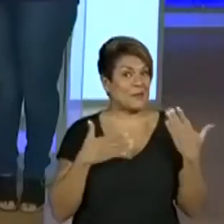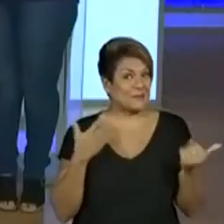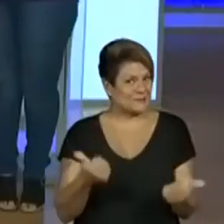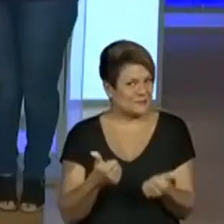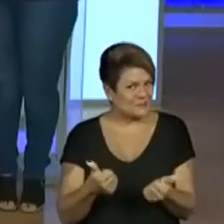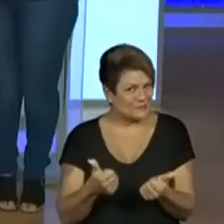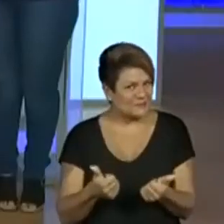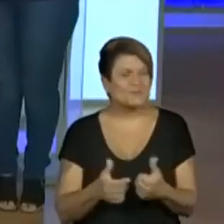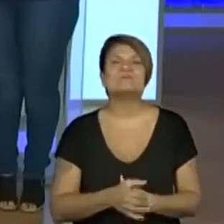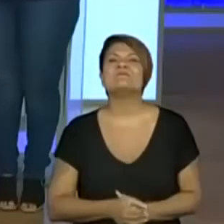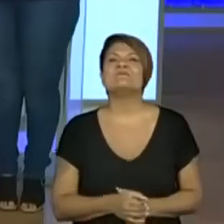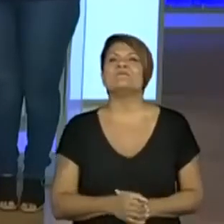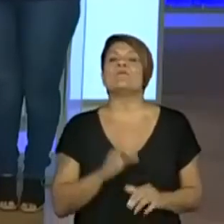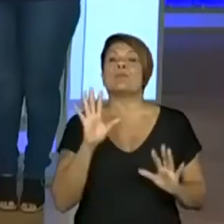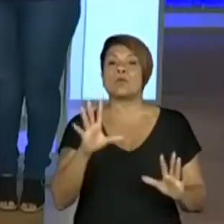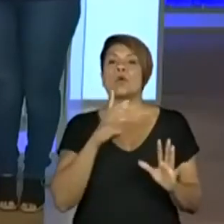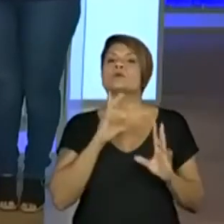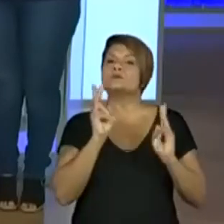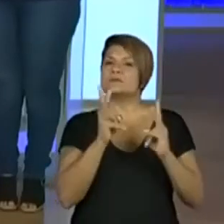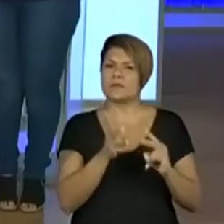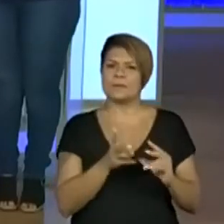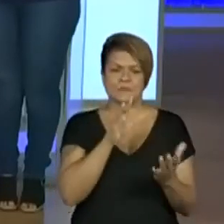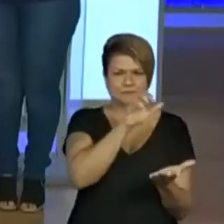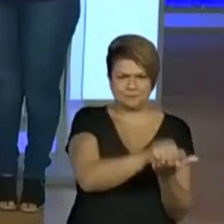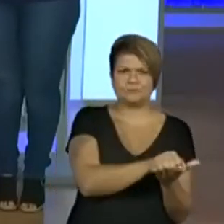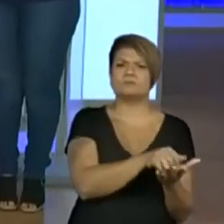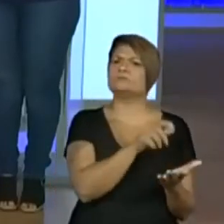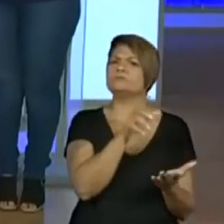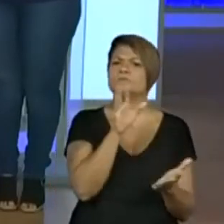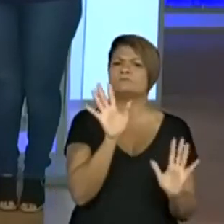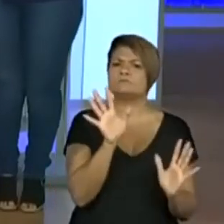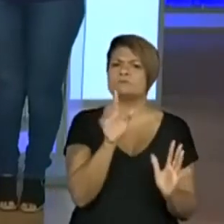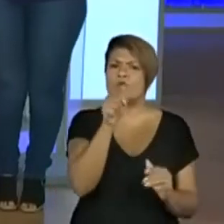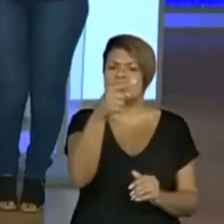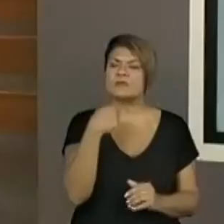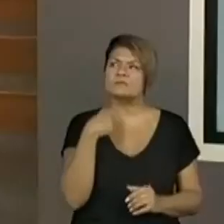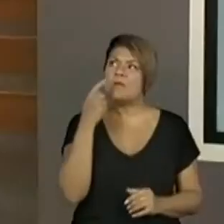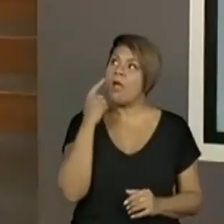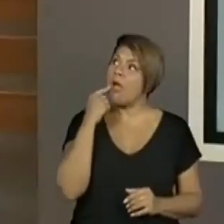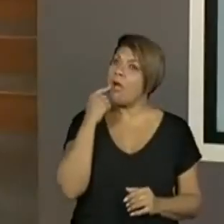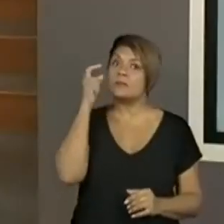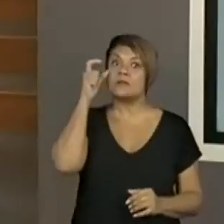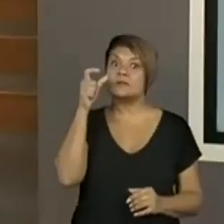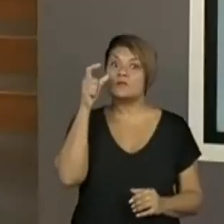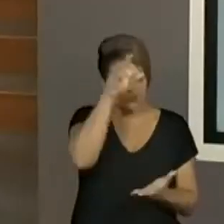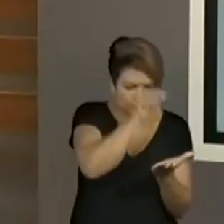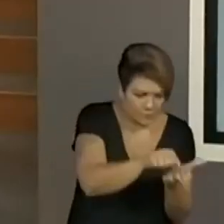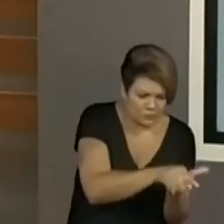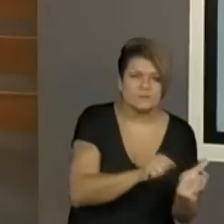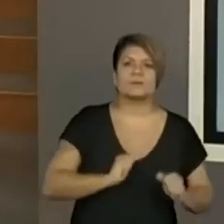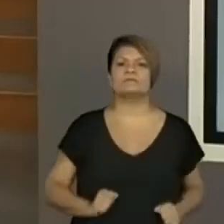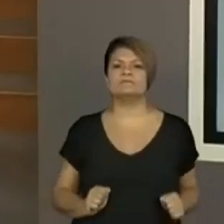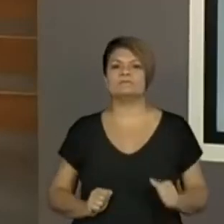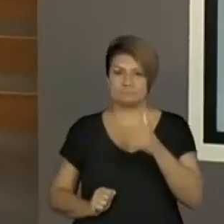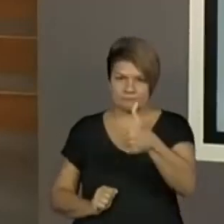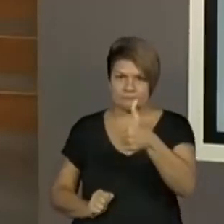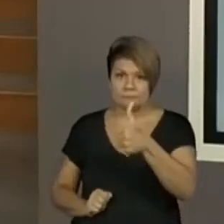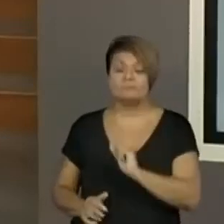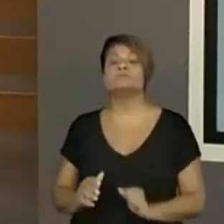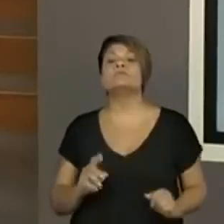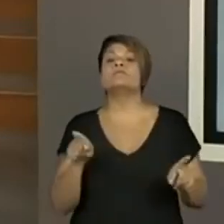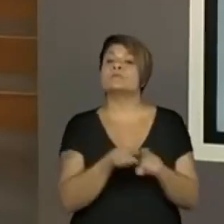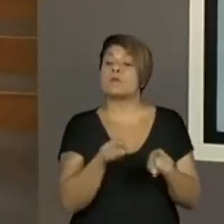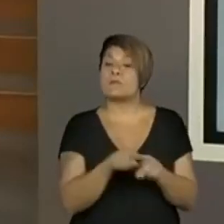caderno, porque o que achar interessante, o que for pertinente para você, registra. E, ao mesmo tempo, a aula vai trazer alguns elementos